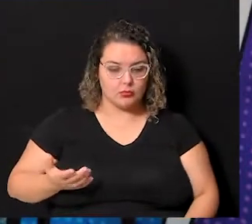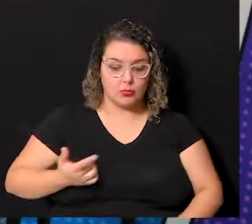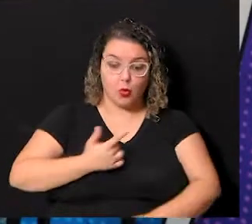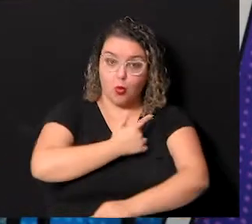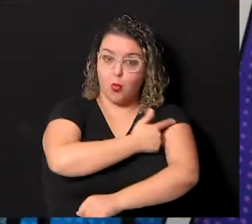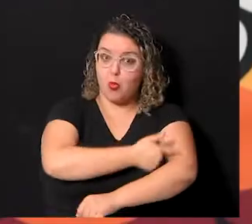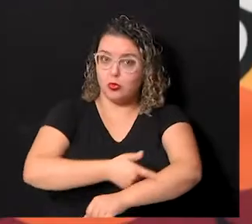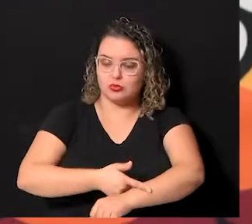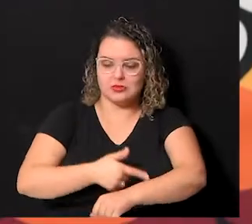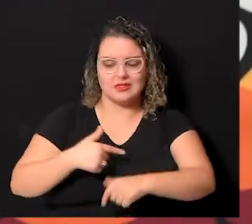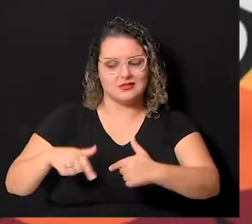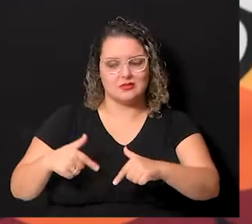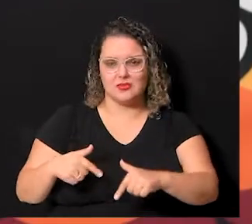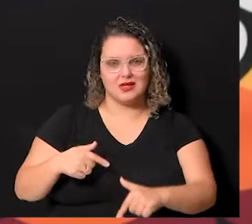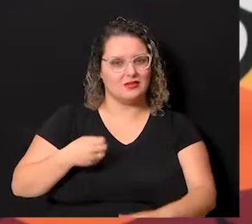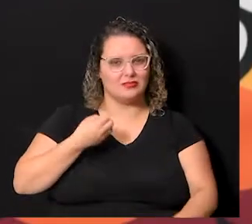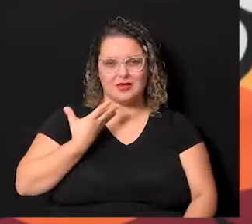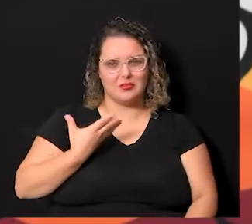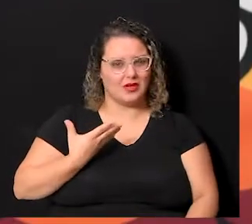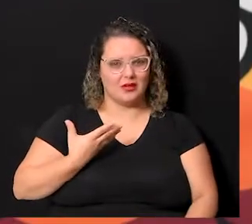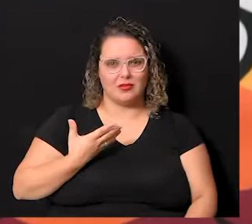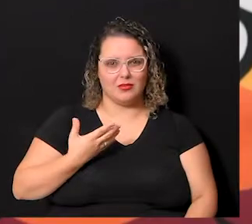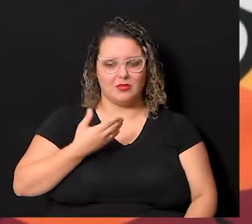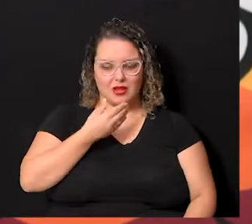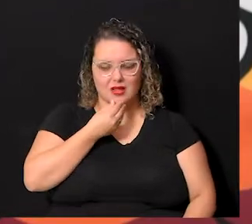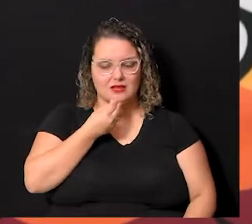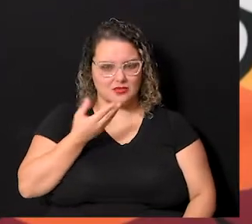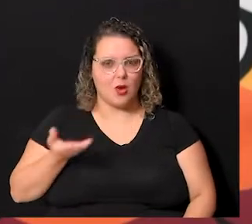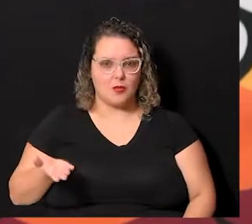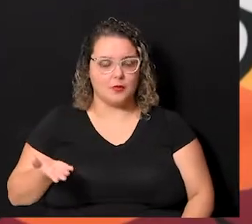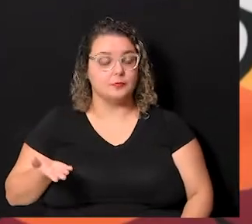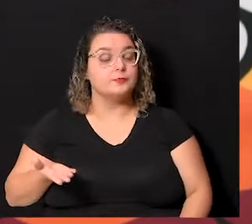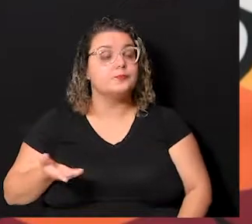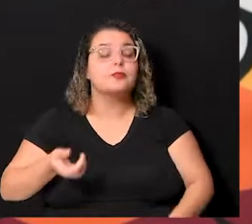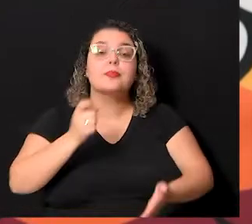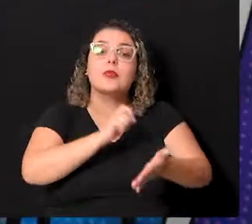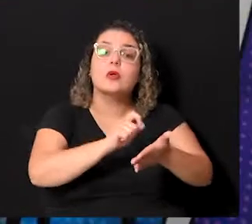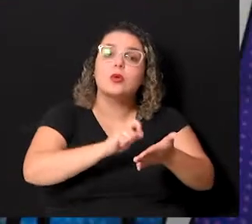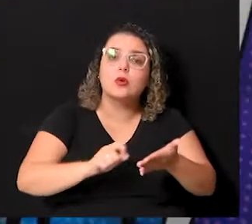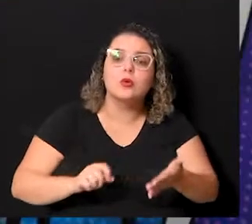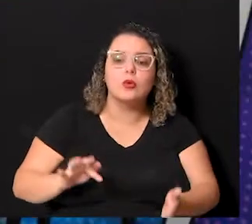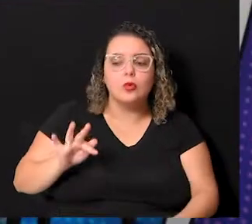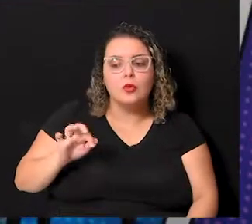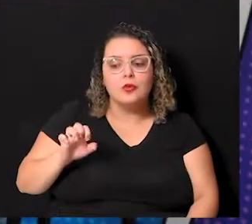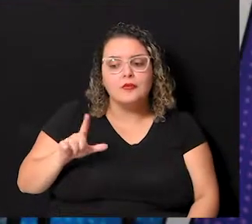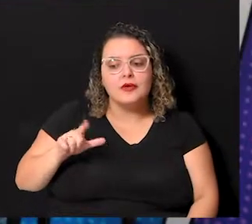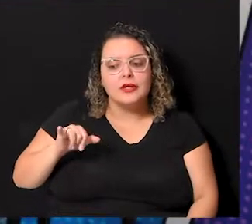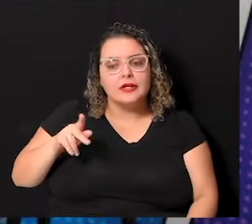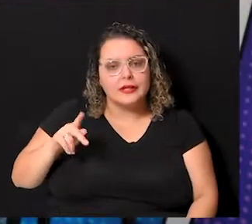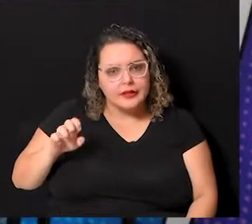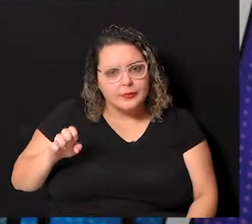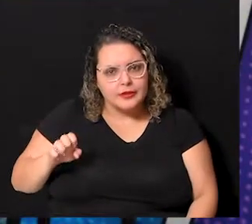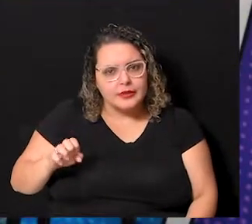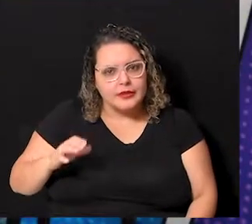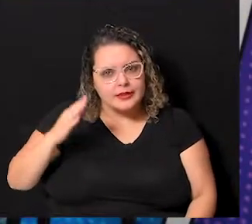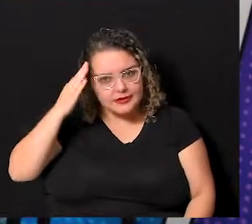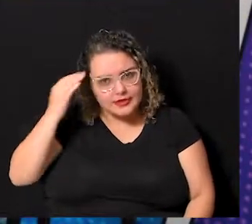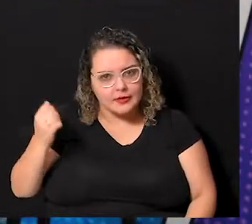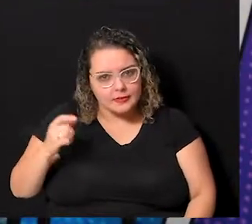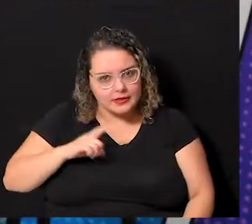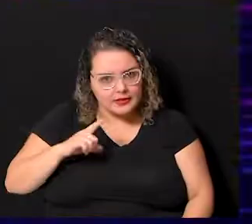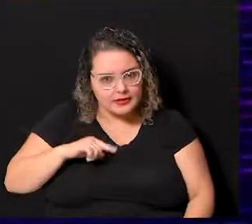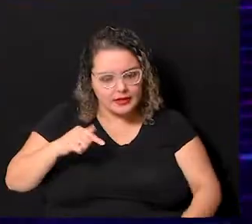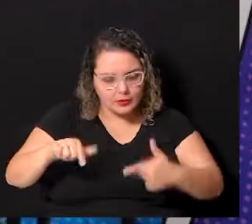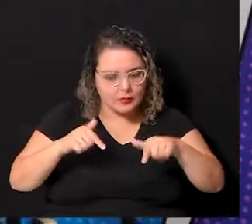esse cara. No final das contas, né, nessa jornada de escrita, o Felipe descobriu se existe um emprego